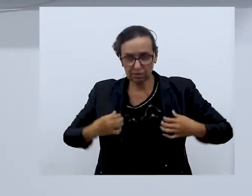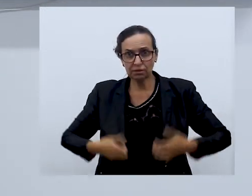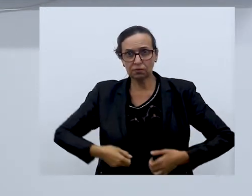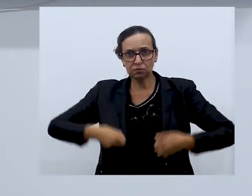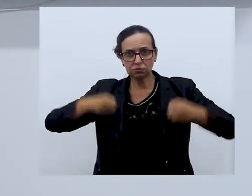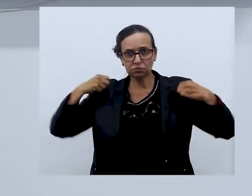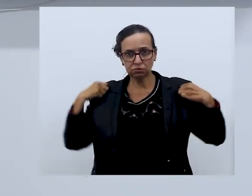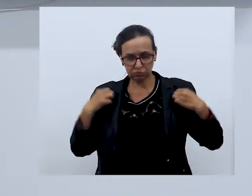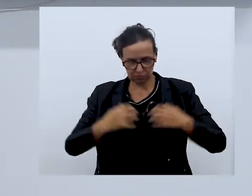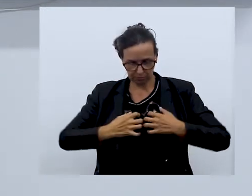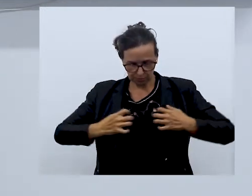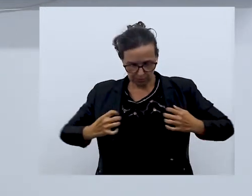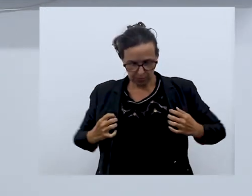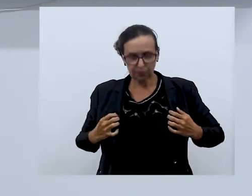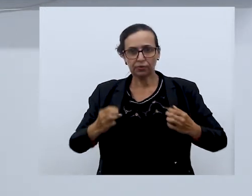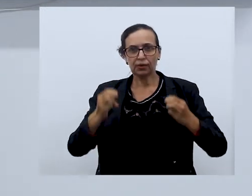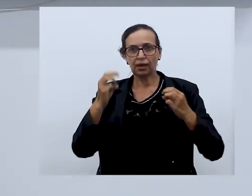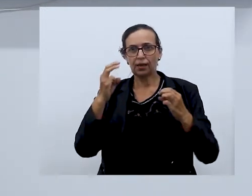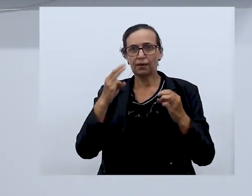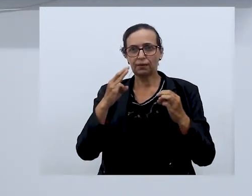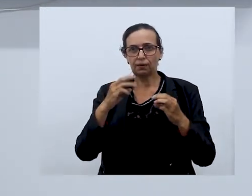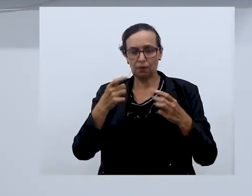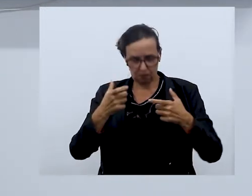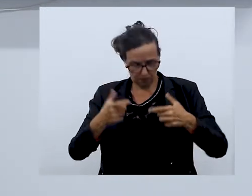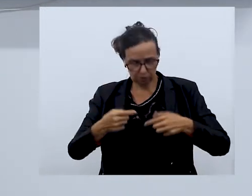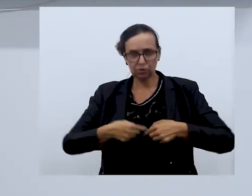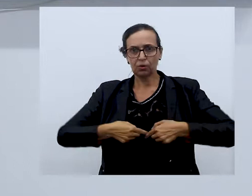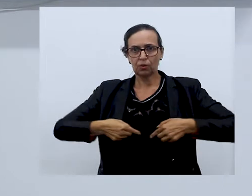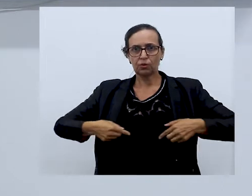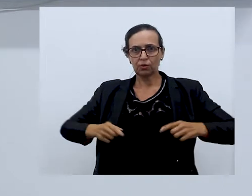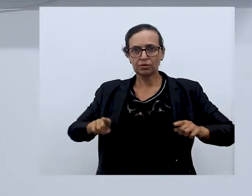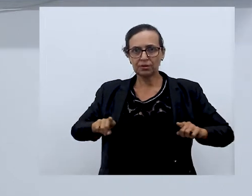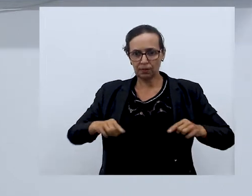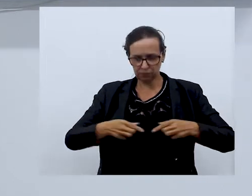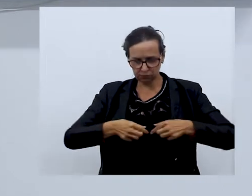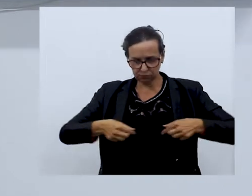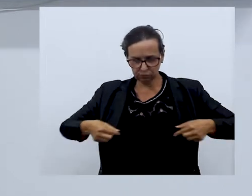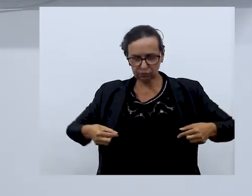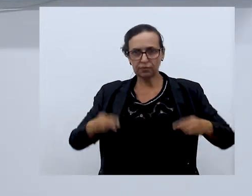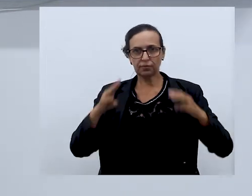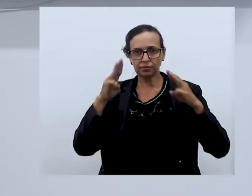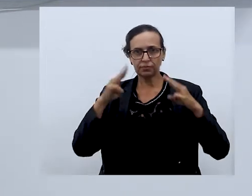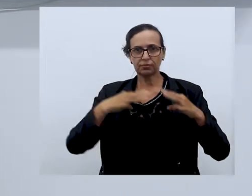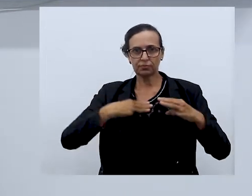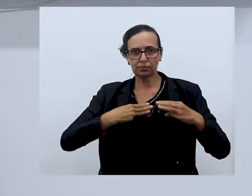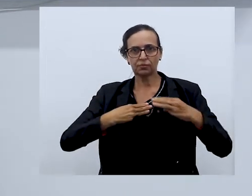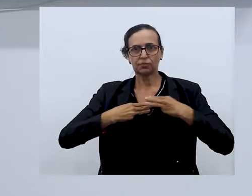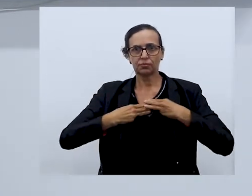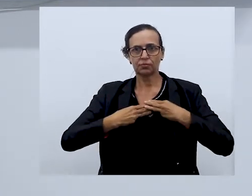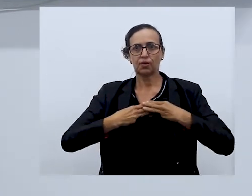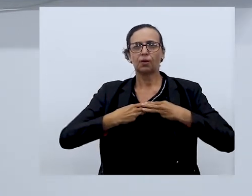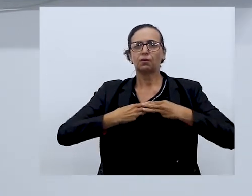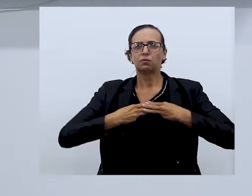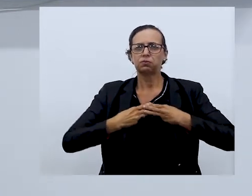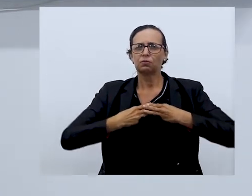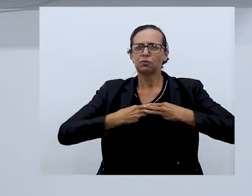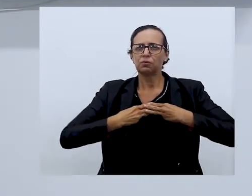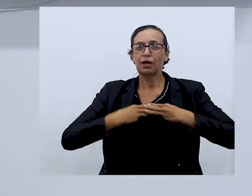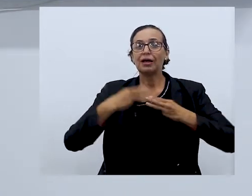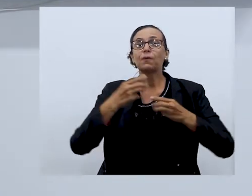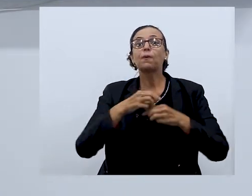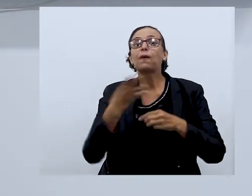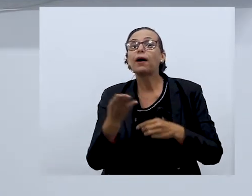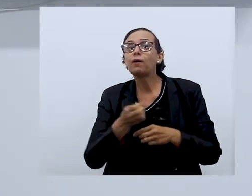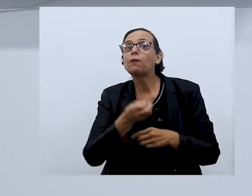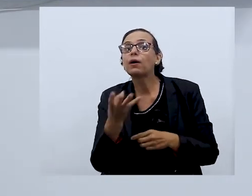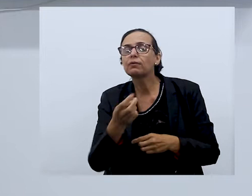e ver se tem algo cobrindo o tórax delas. Se tiver, você abre e identifica o mamilo e coloca